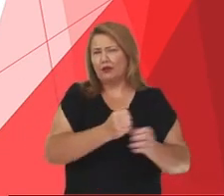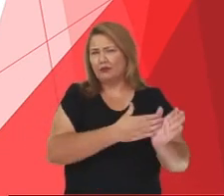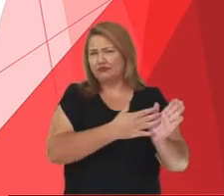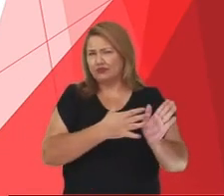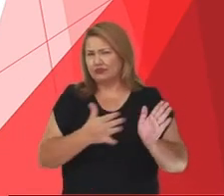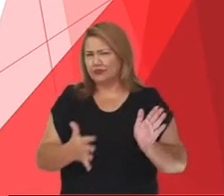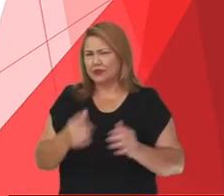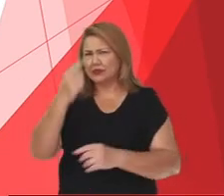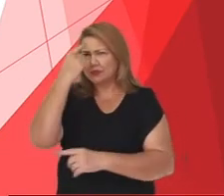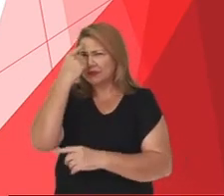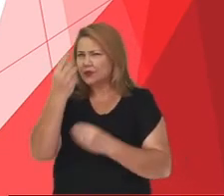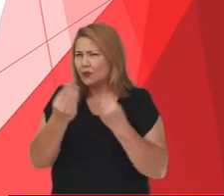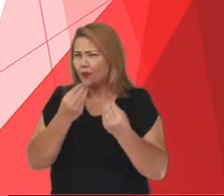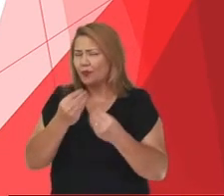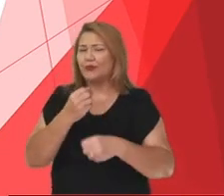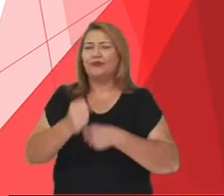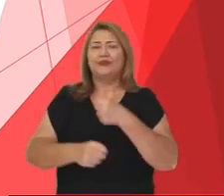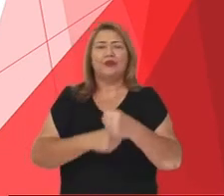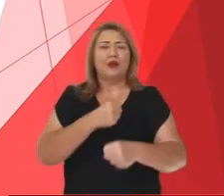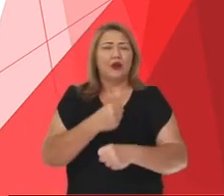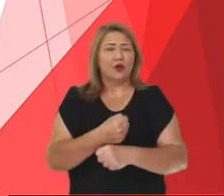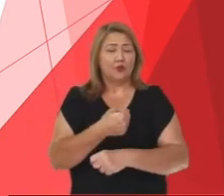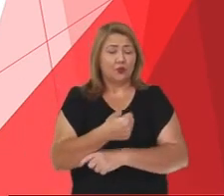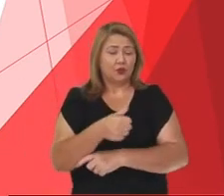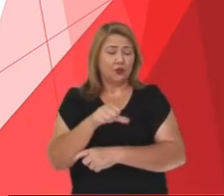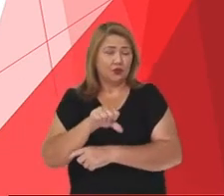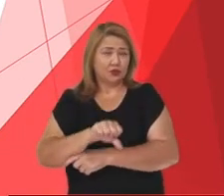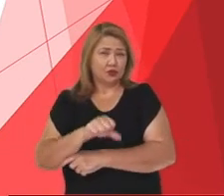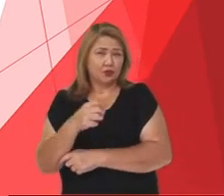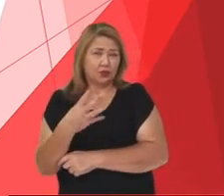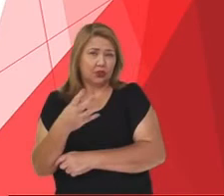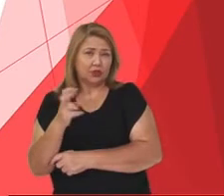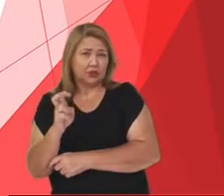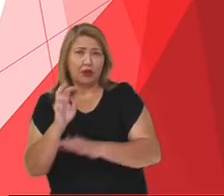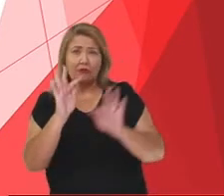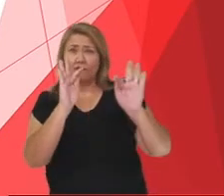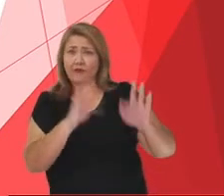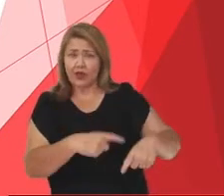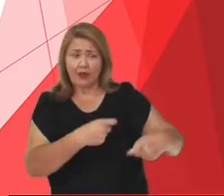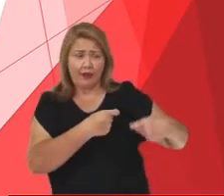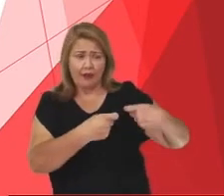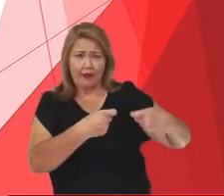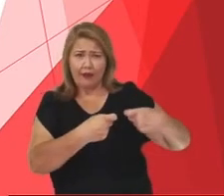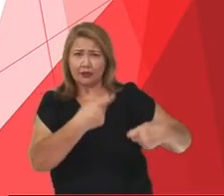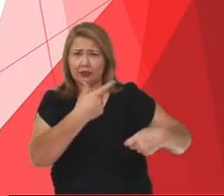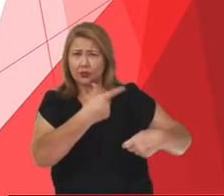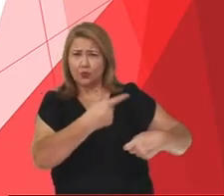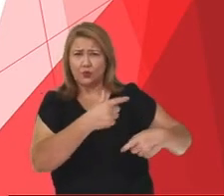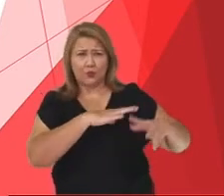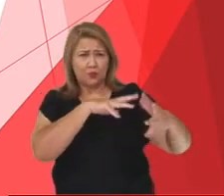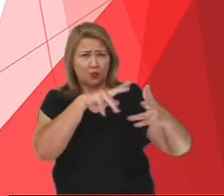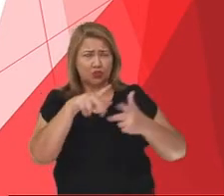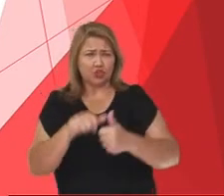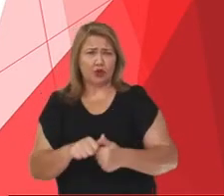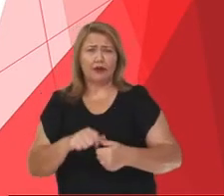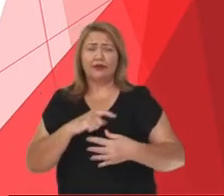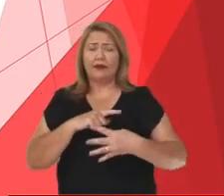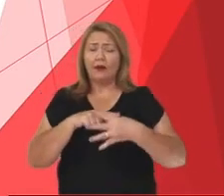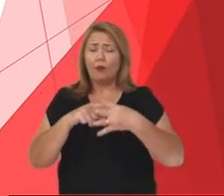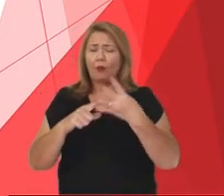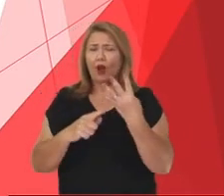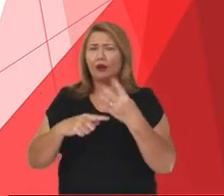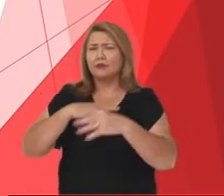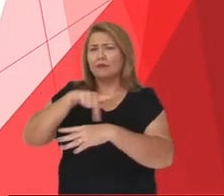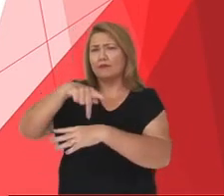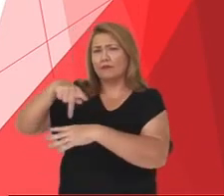você ter uma ideia, em 1945, no fim da Segunda Guerra Mundial, havia apenas 4 nações